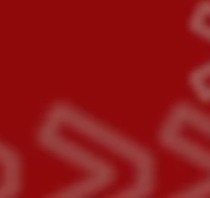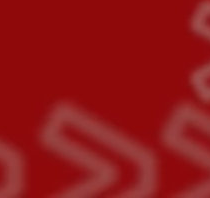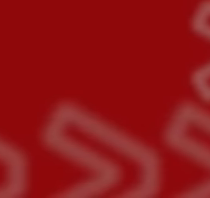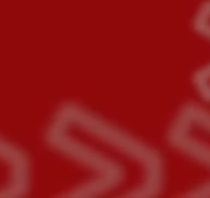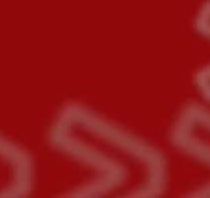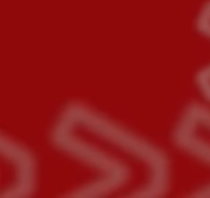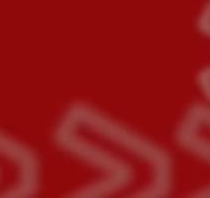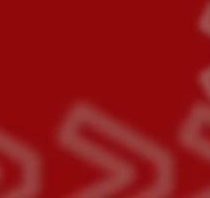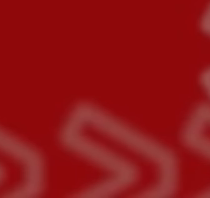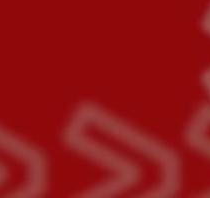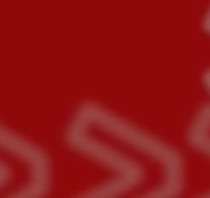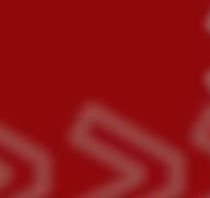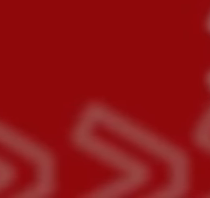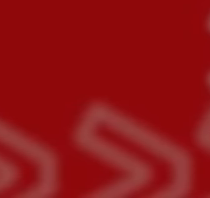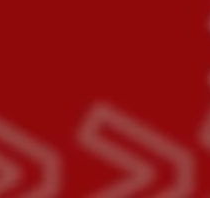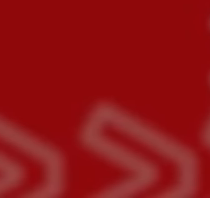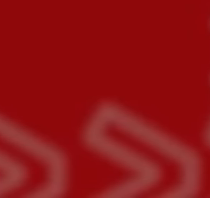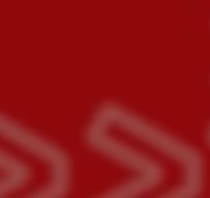h